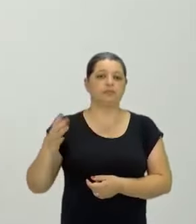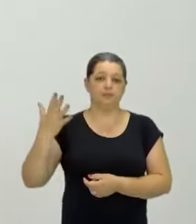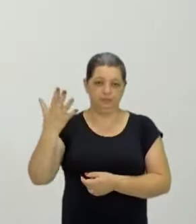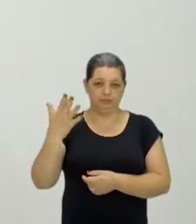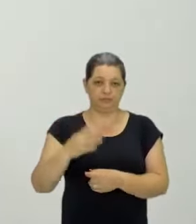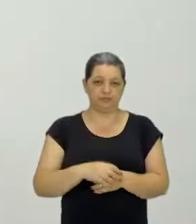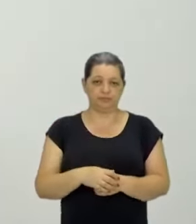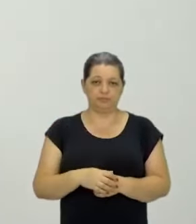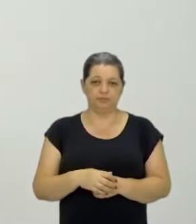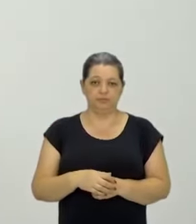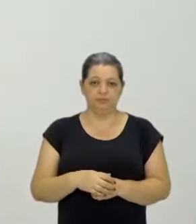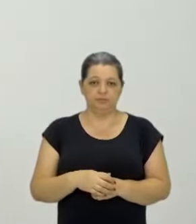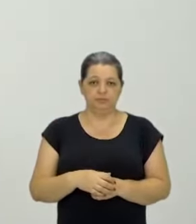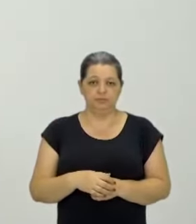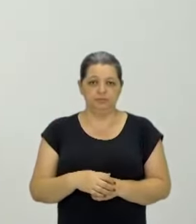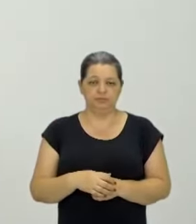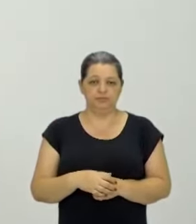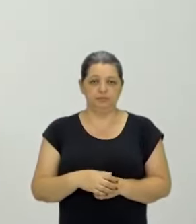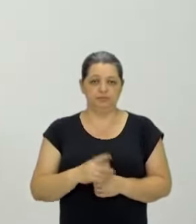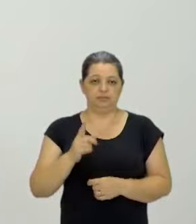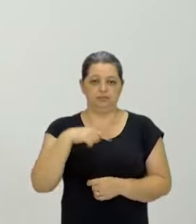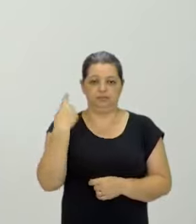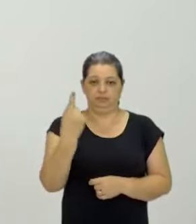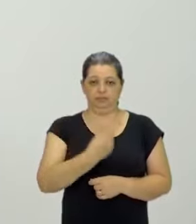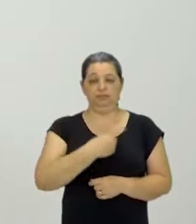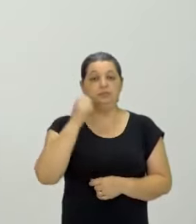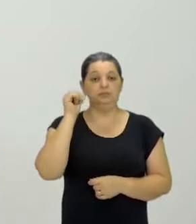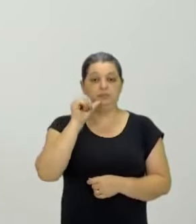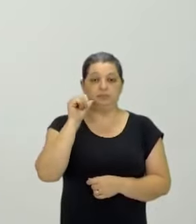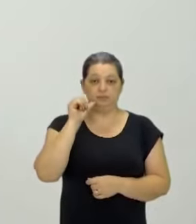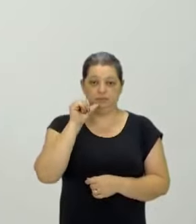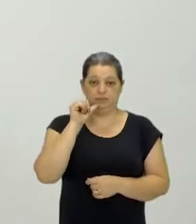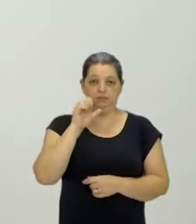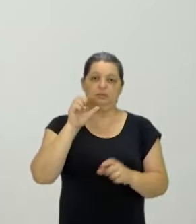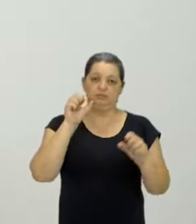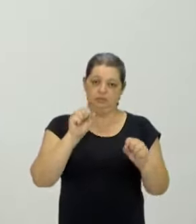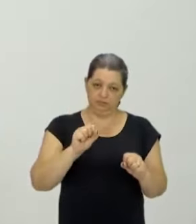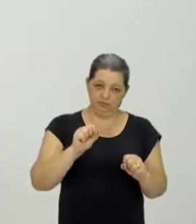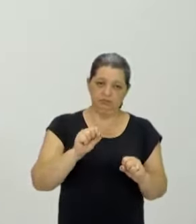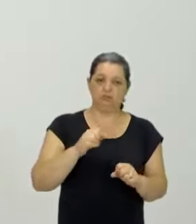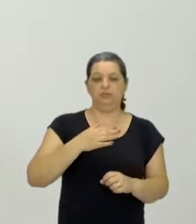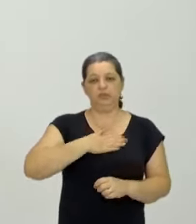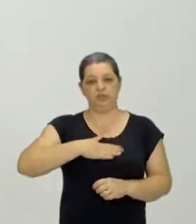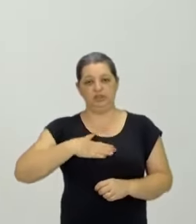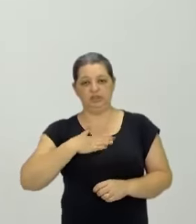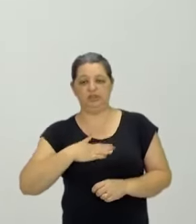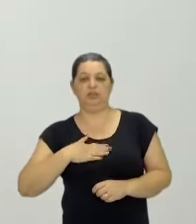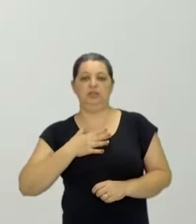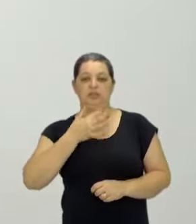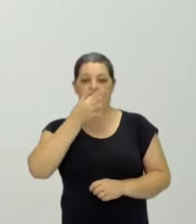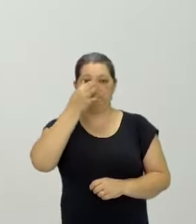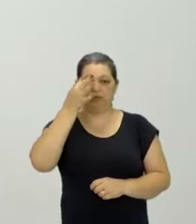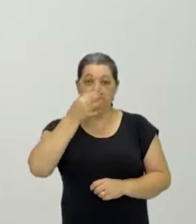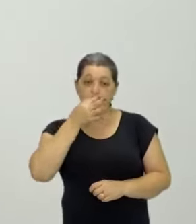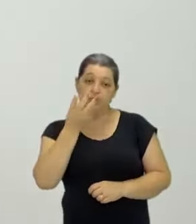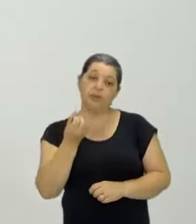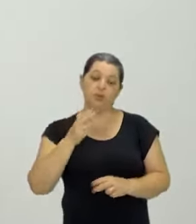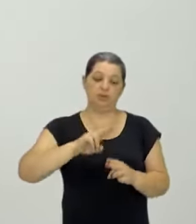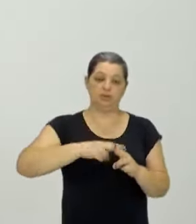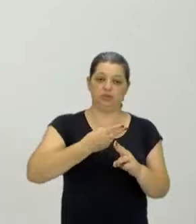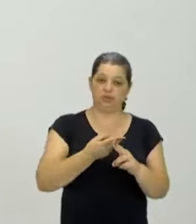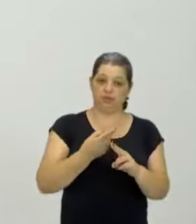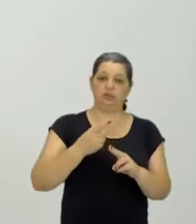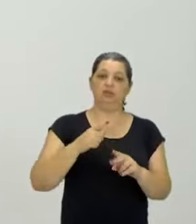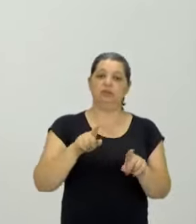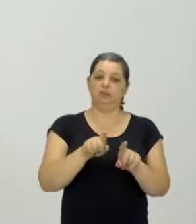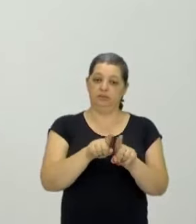agora há pouco. É, nós mulheres, a gente pode gostar de rosas, a gente pode gostar de chocolate, mas a gente também